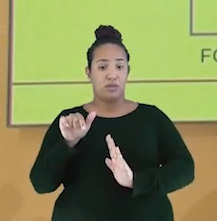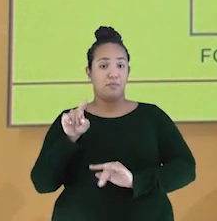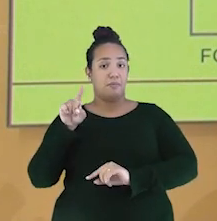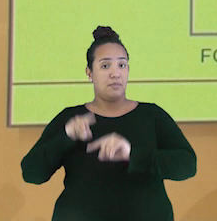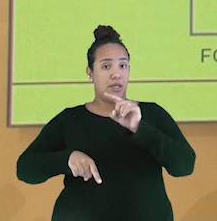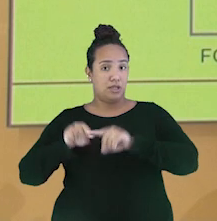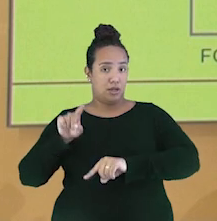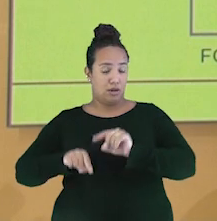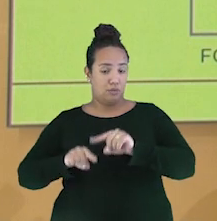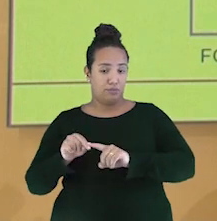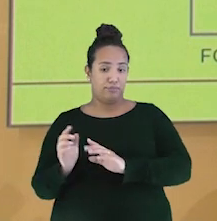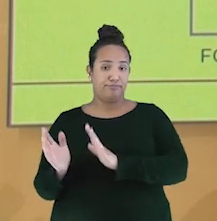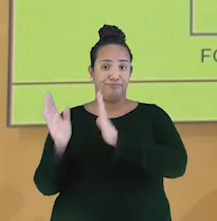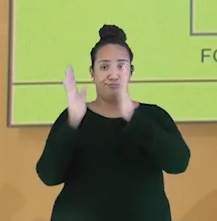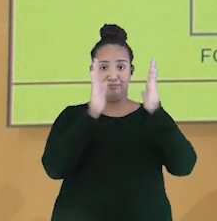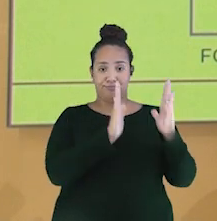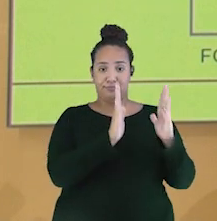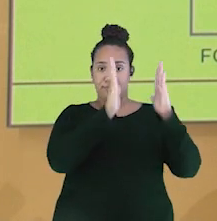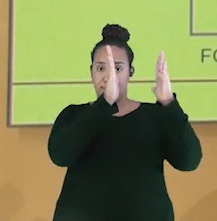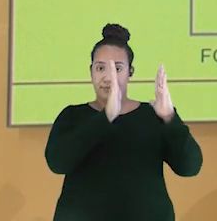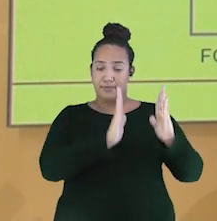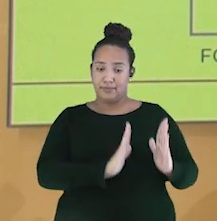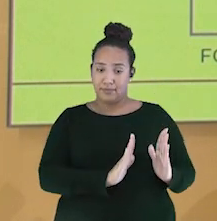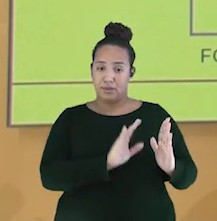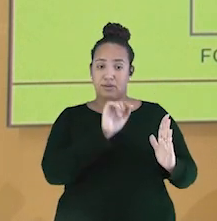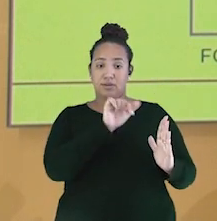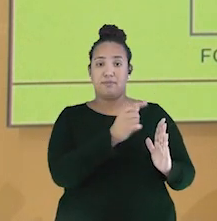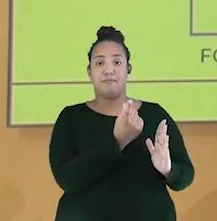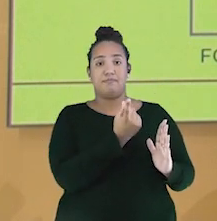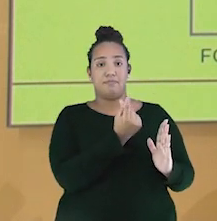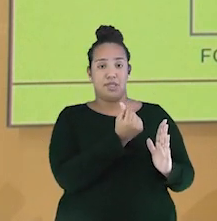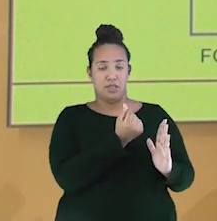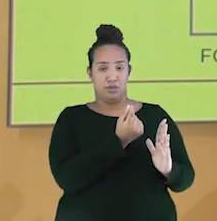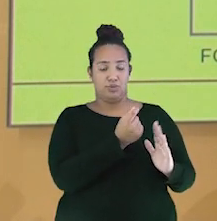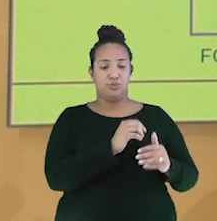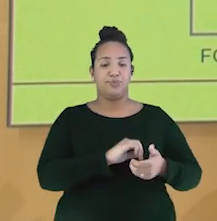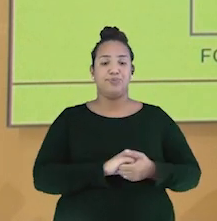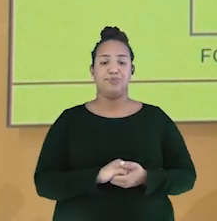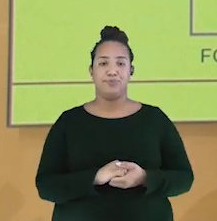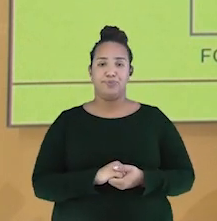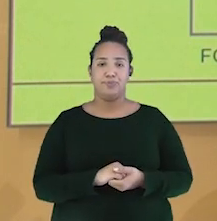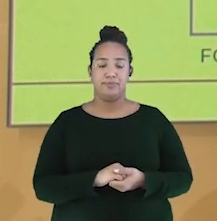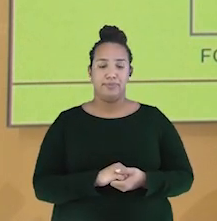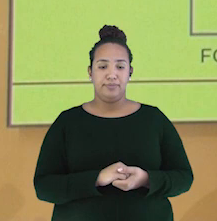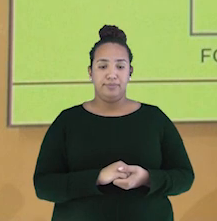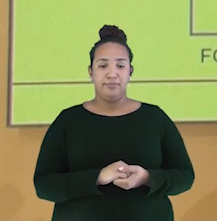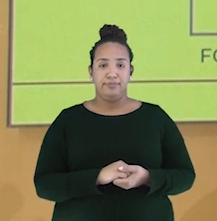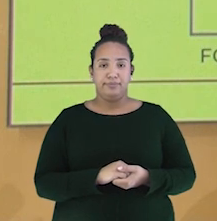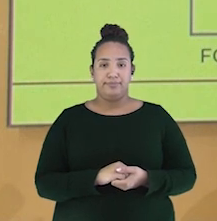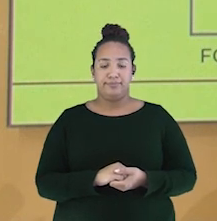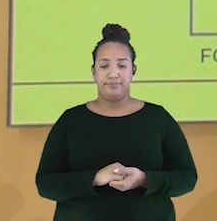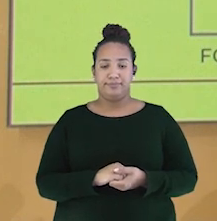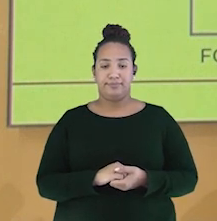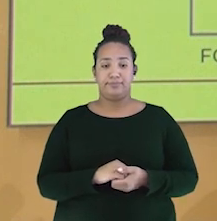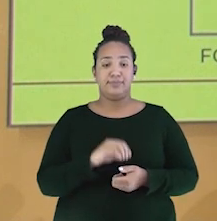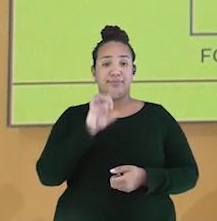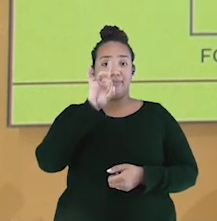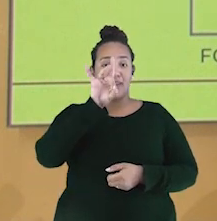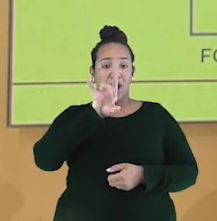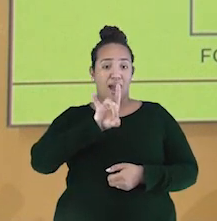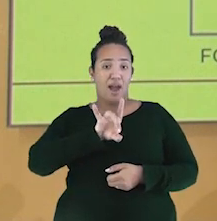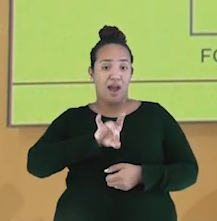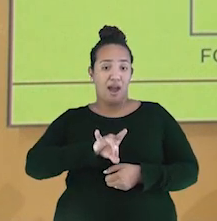e a coluna ao lado também na vertical de preço e cada linha na horizontal